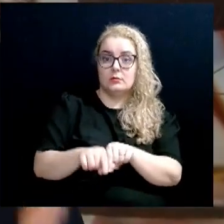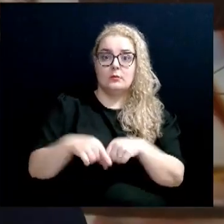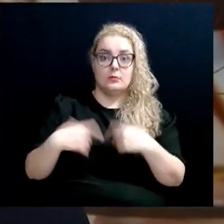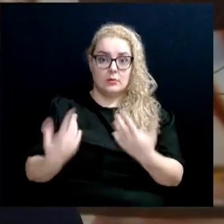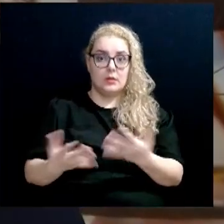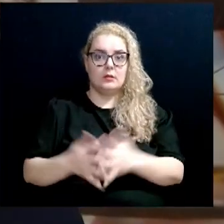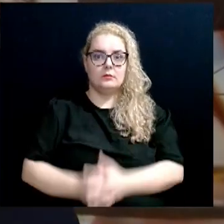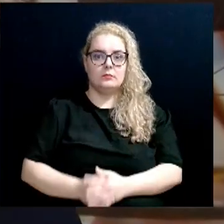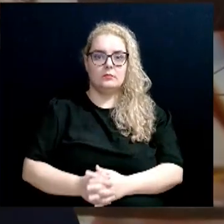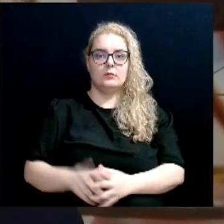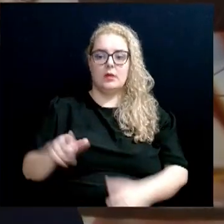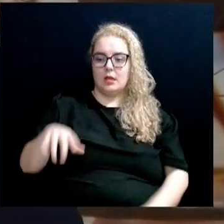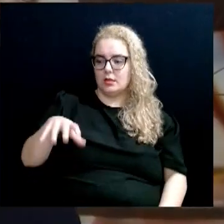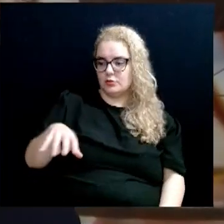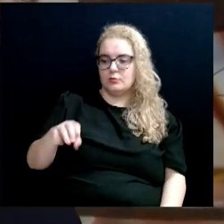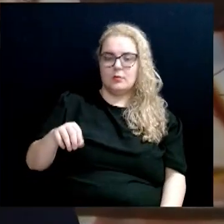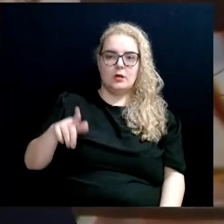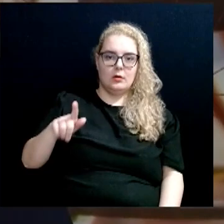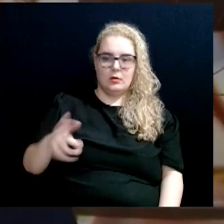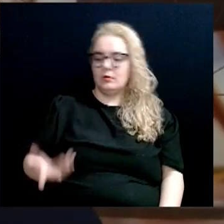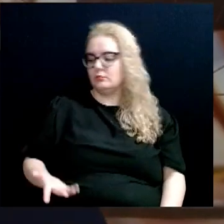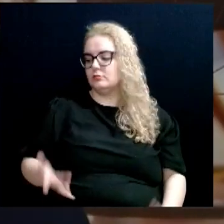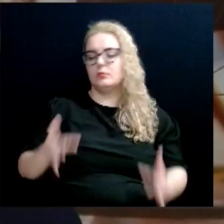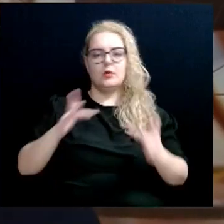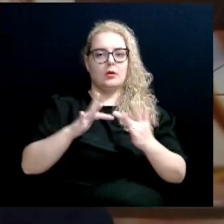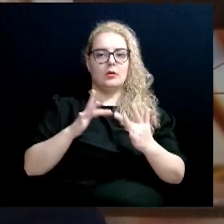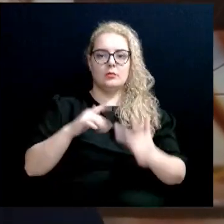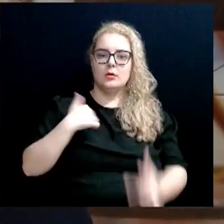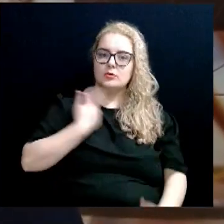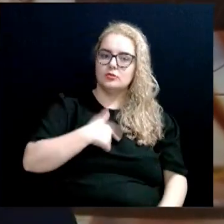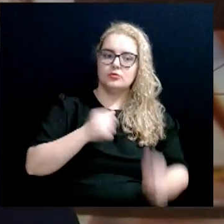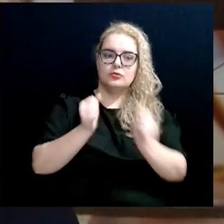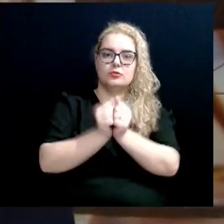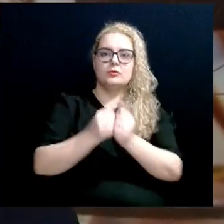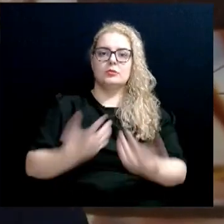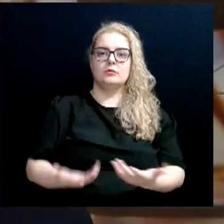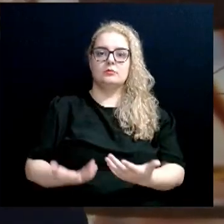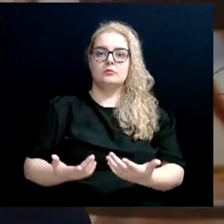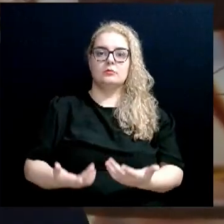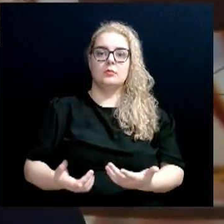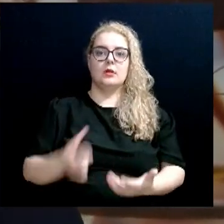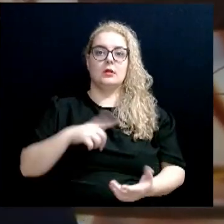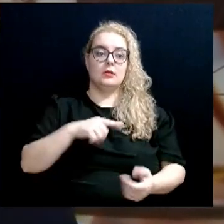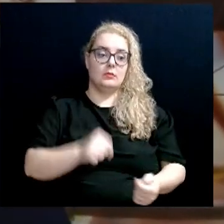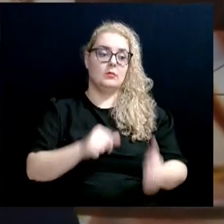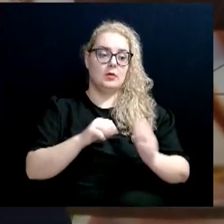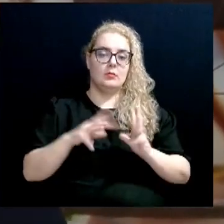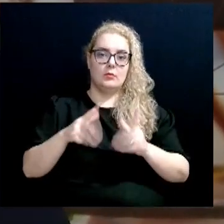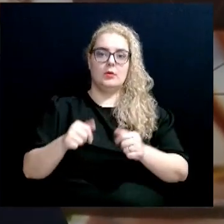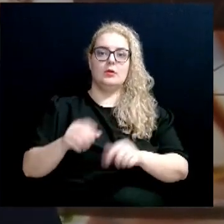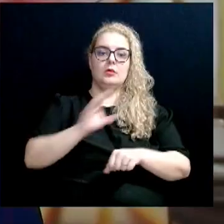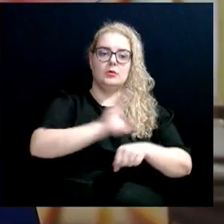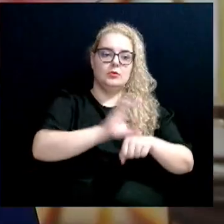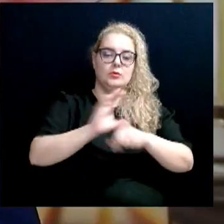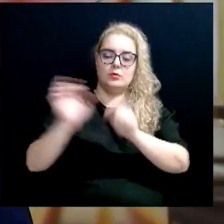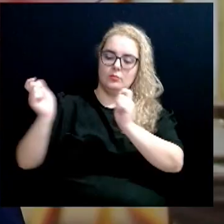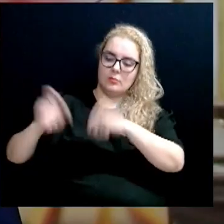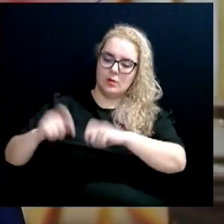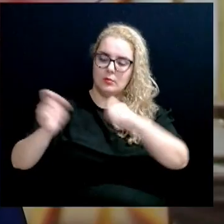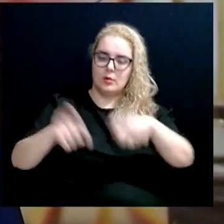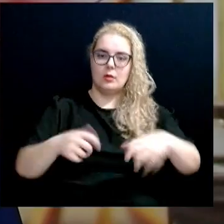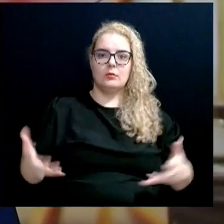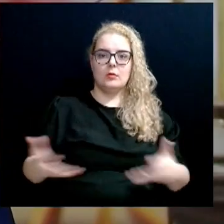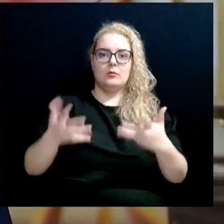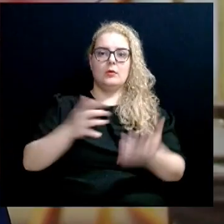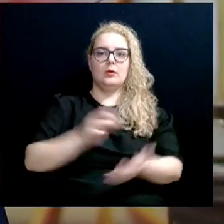ONG, você pode entrar em contato conosco e também ser beneficiado por todos os cursos de capacitação que a gente promove. Para nós é um